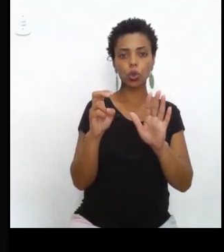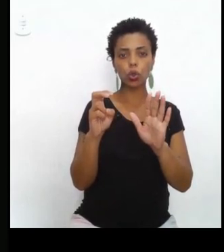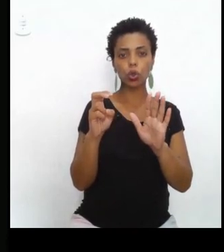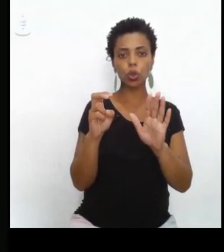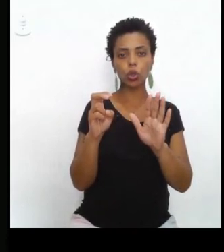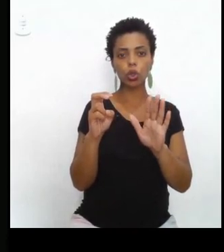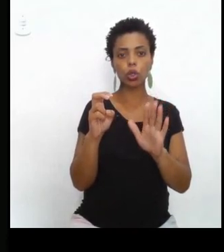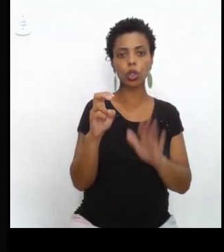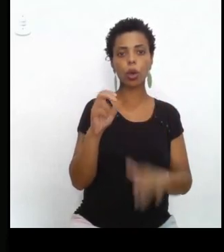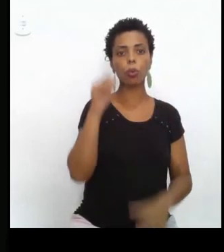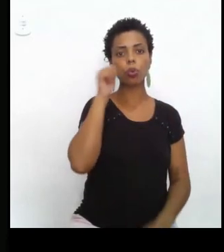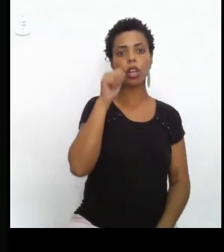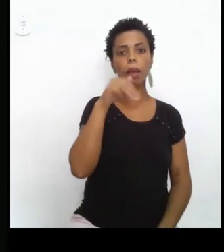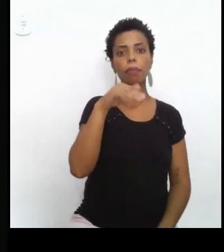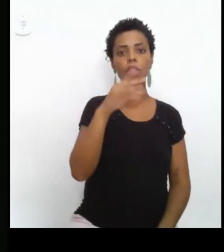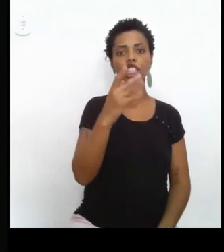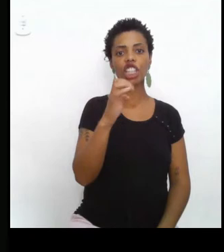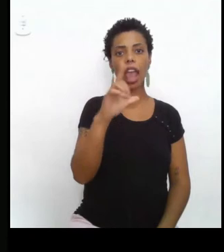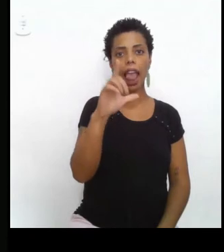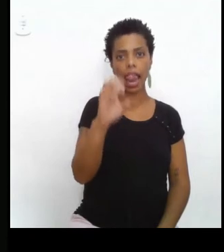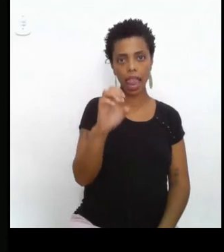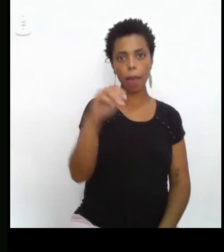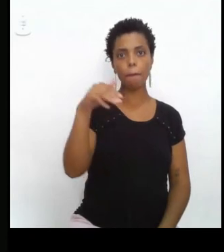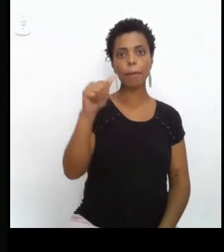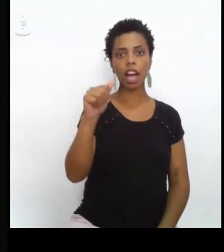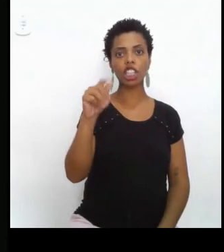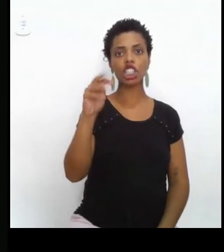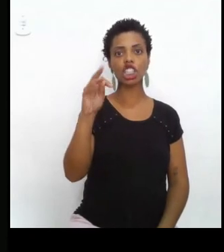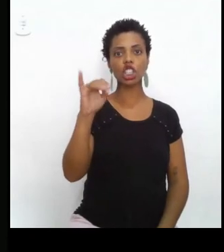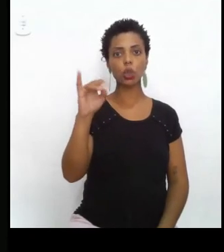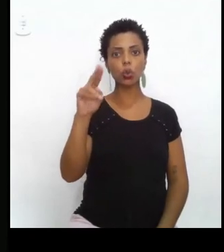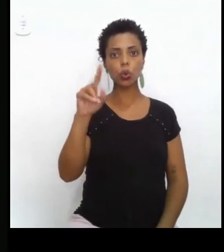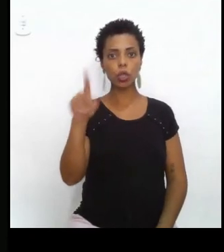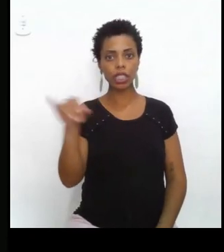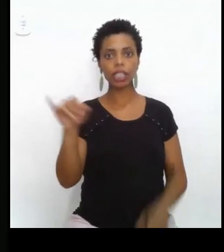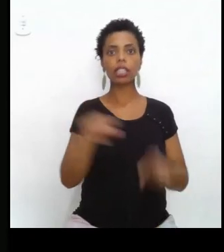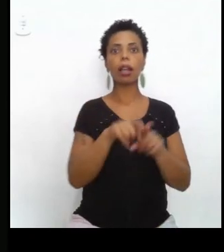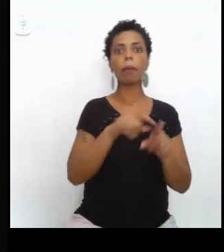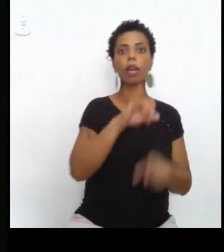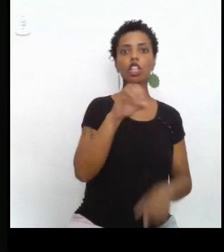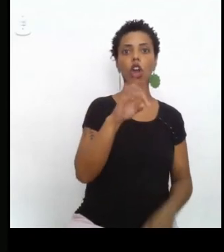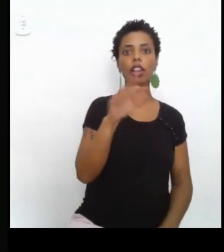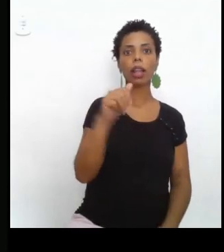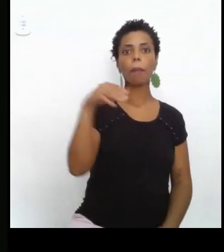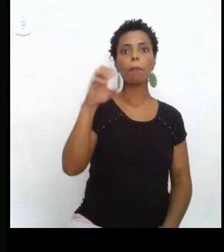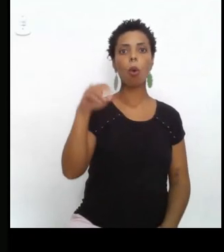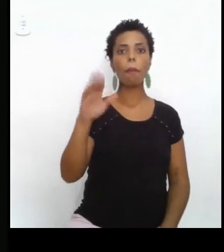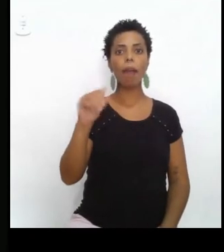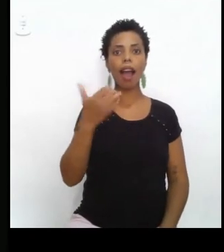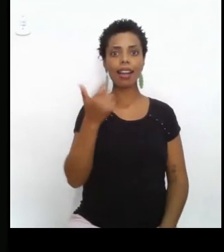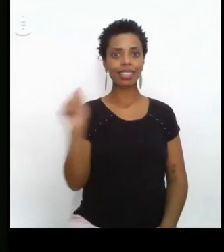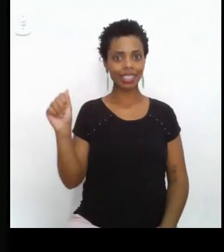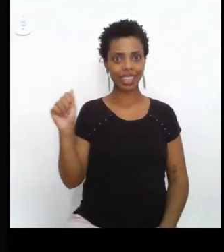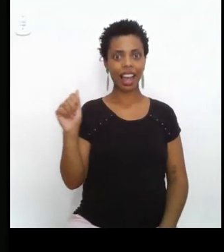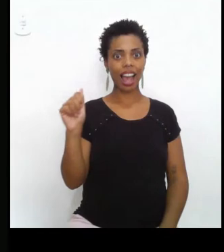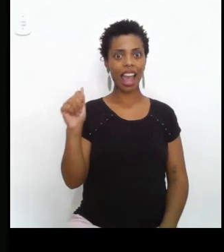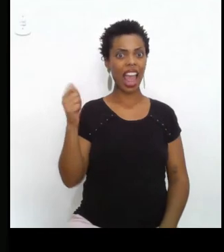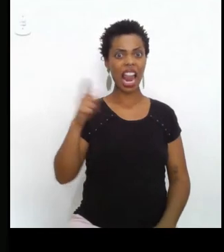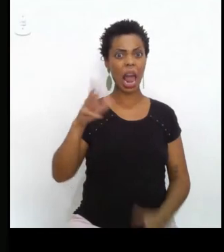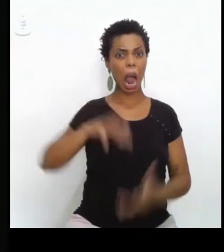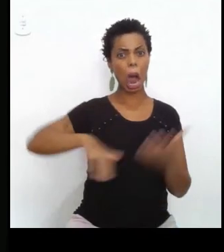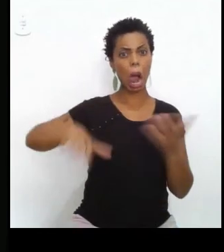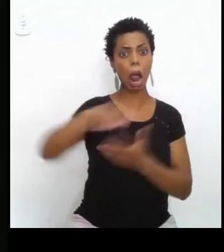Michelle mattiuzzi a Jota Mombaça a galera fazendo um estardalhaço para conseguir entrar na Bienal de São